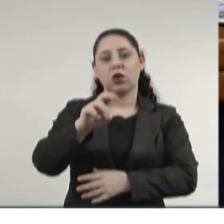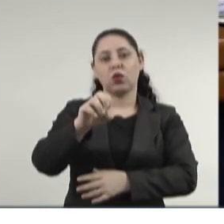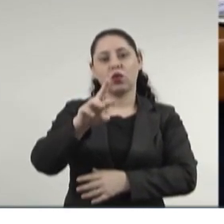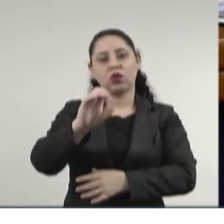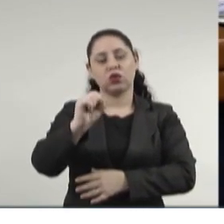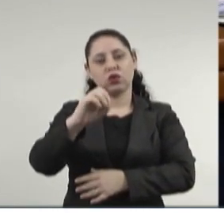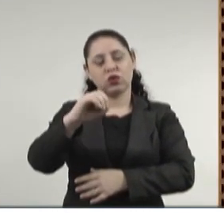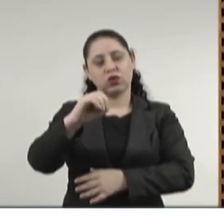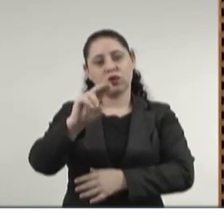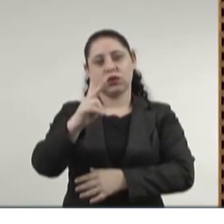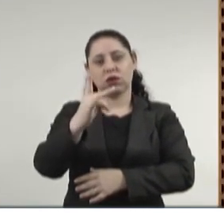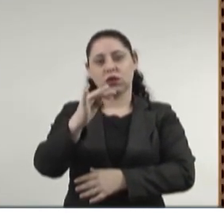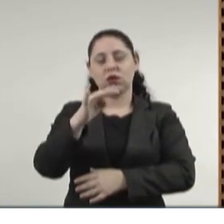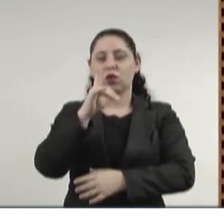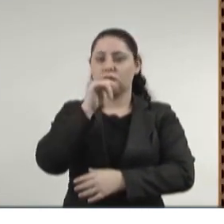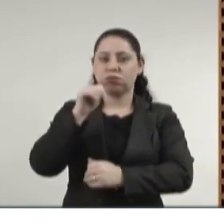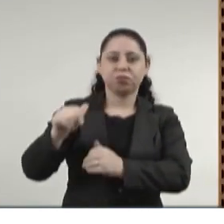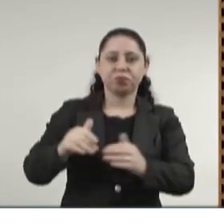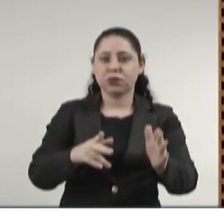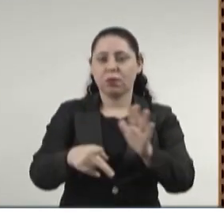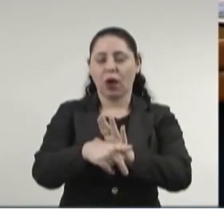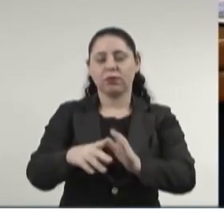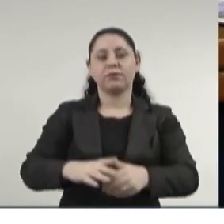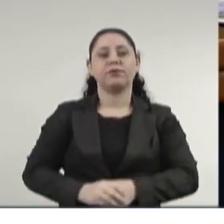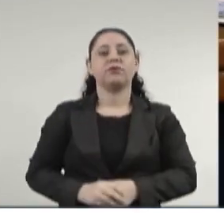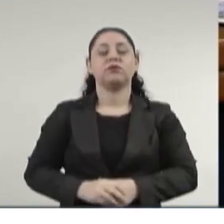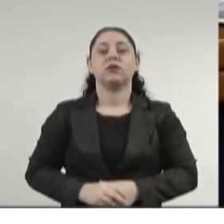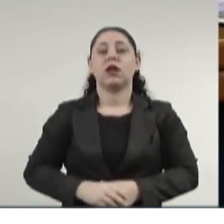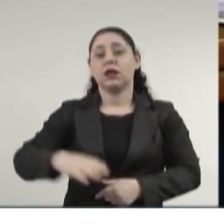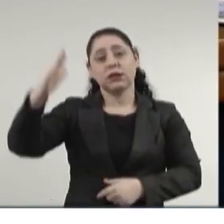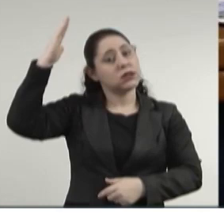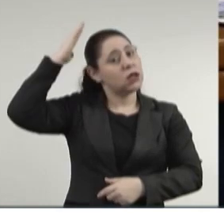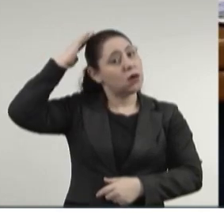Paulo. E, no Paraná,